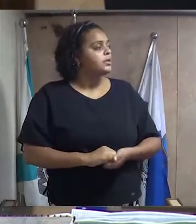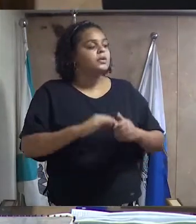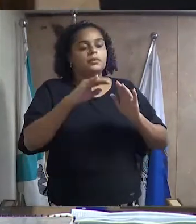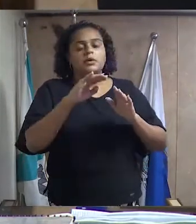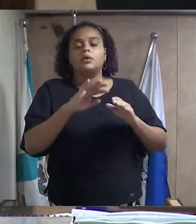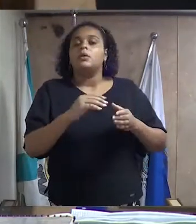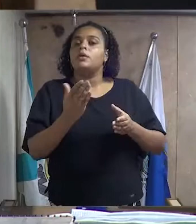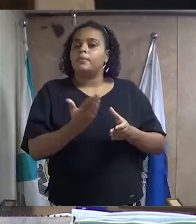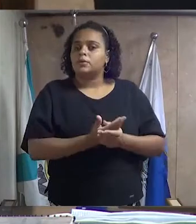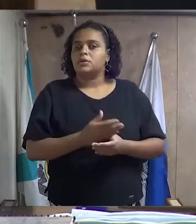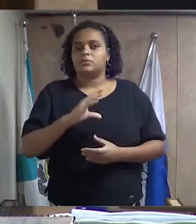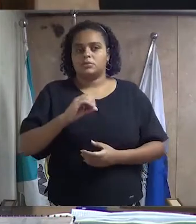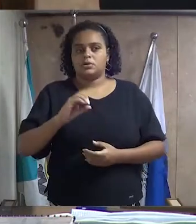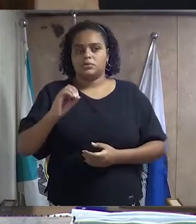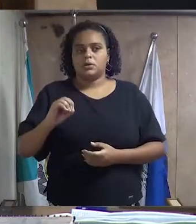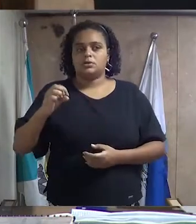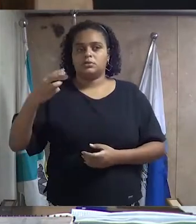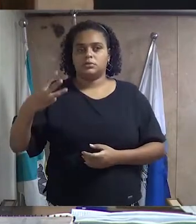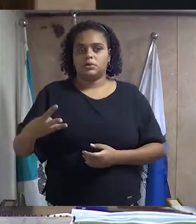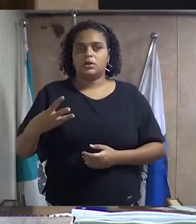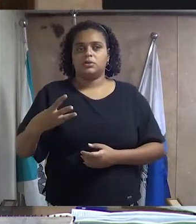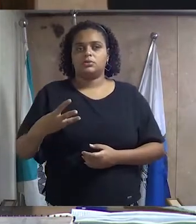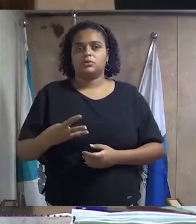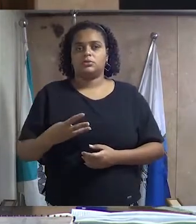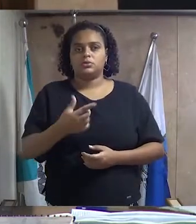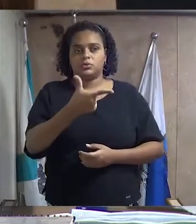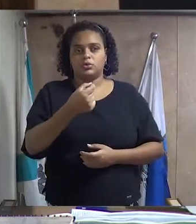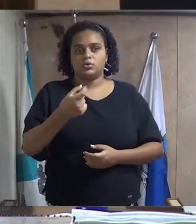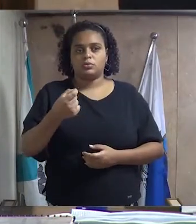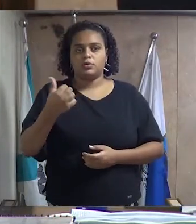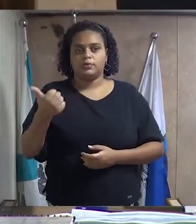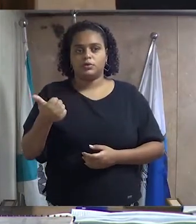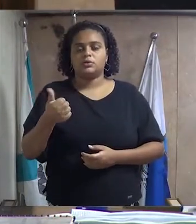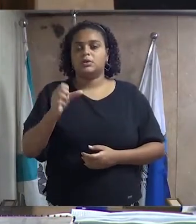Processo 003/2021, do excelentíssimo senhor